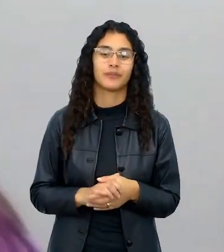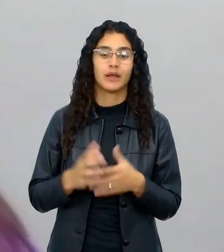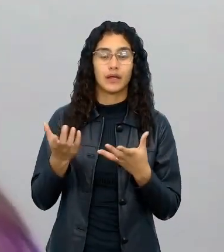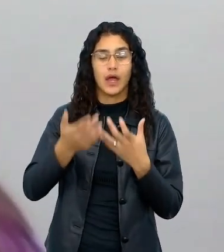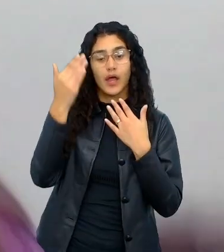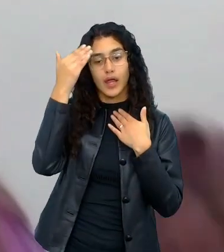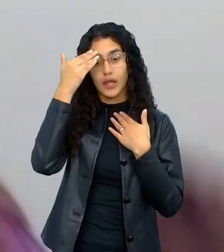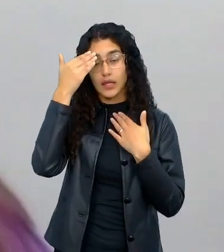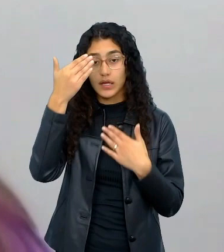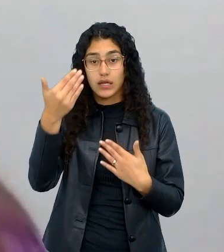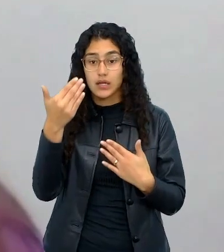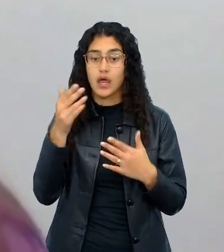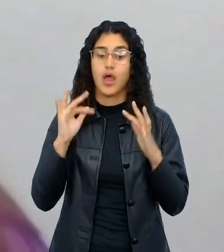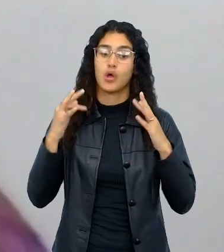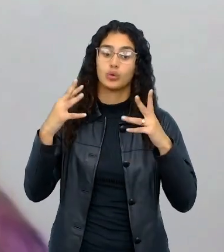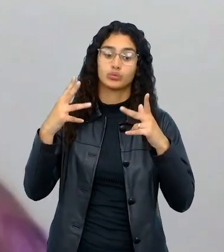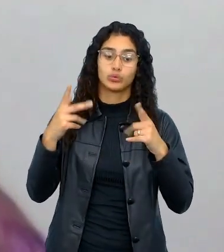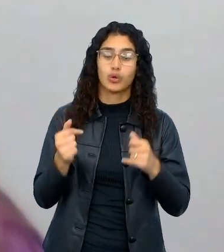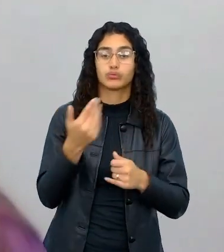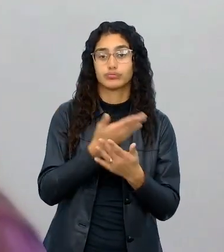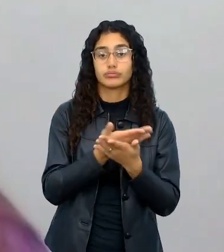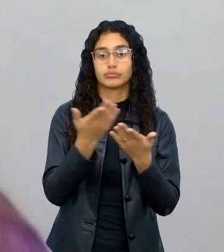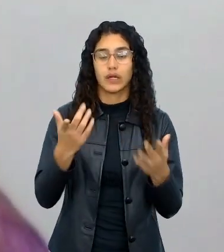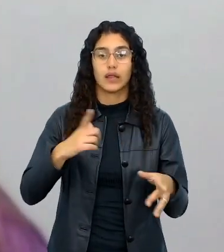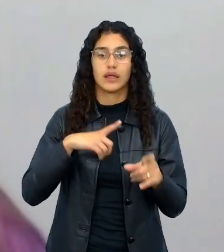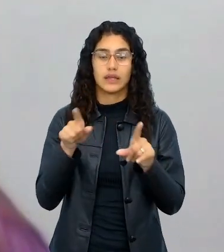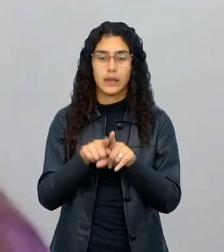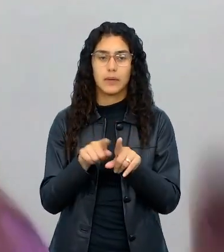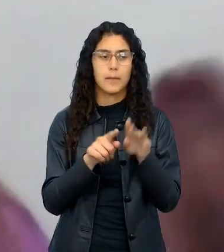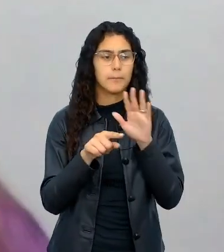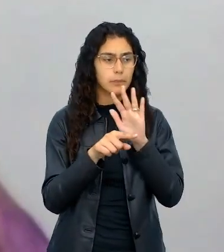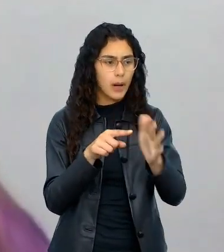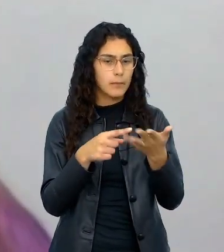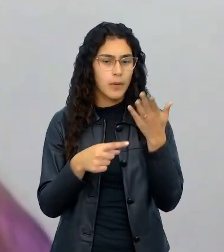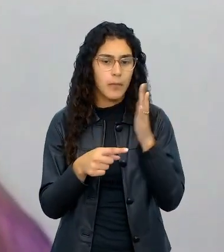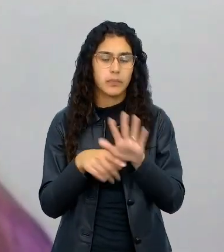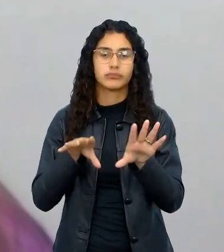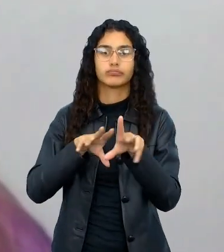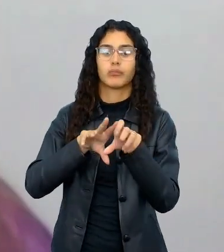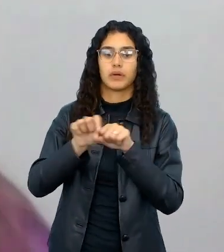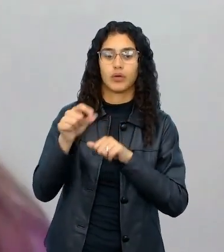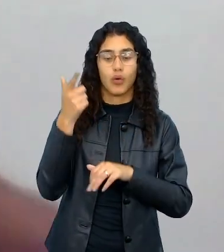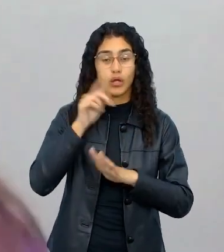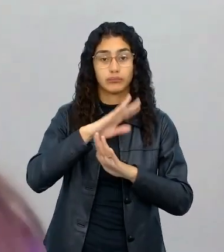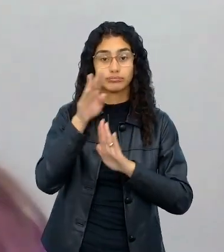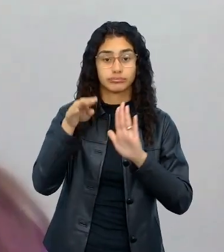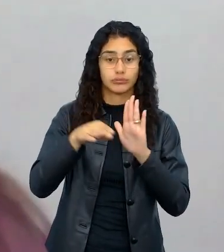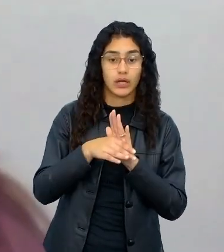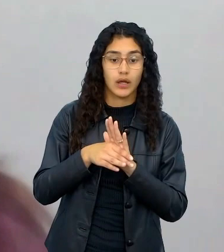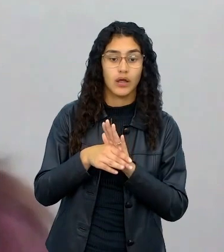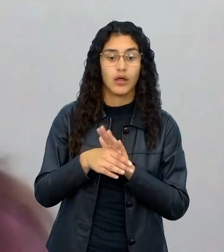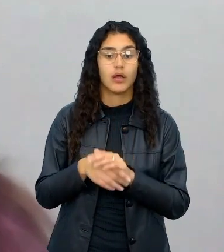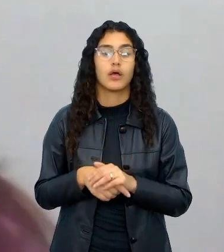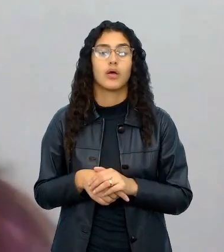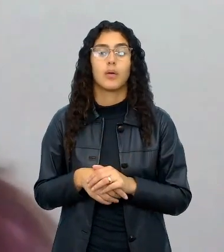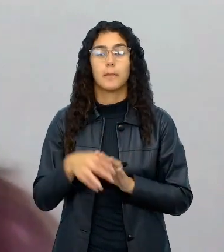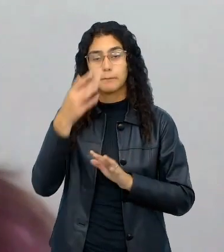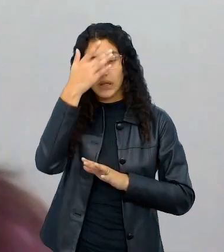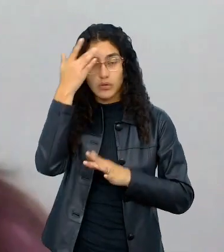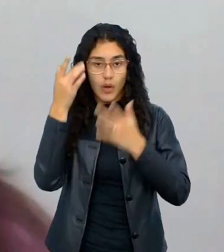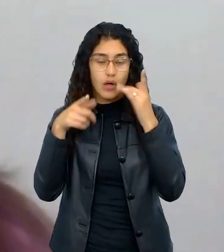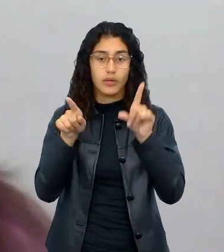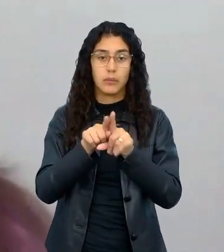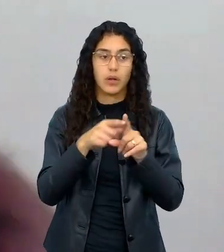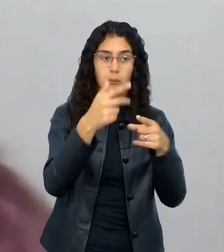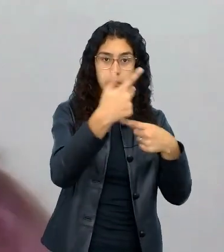quero agradecer a todos vocês que colaboraram para que essa formação chegasse, ao pessoal da produção